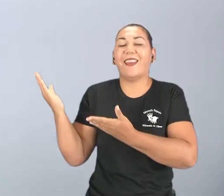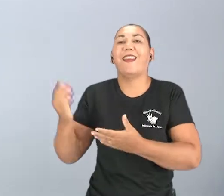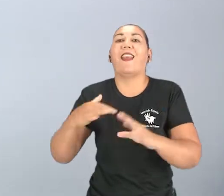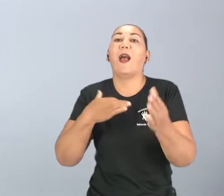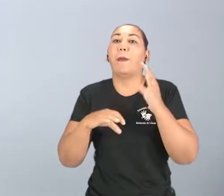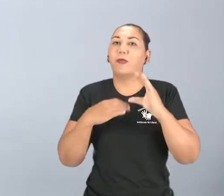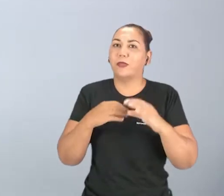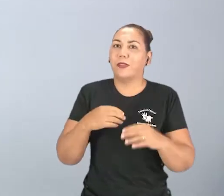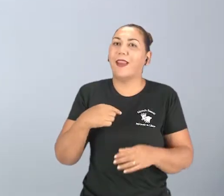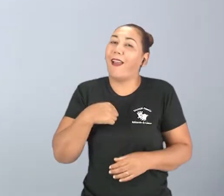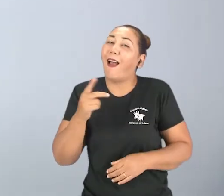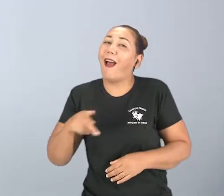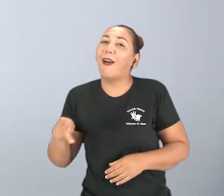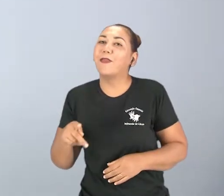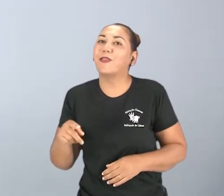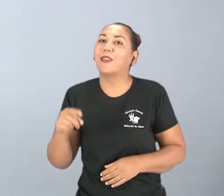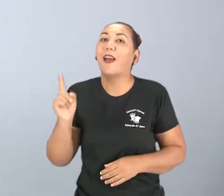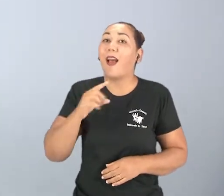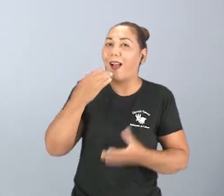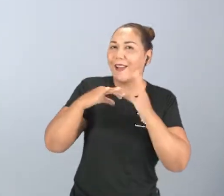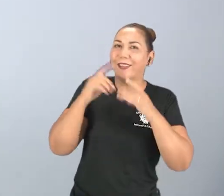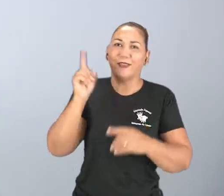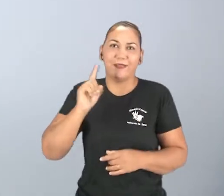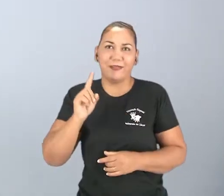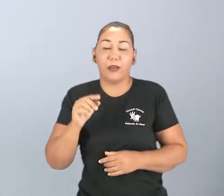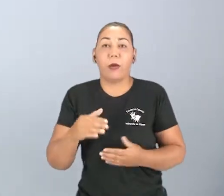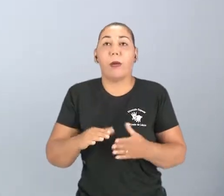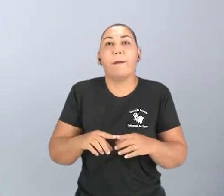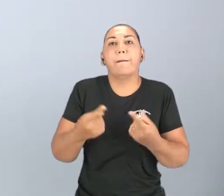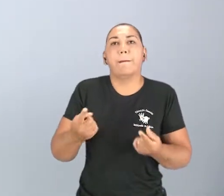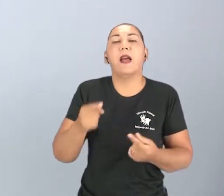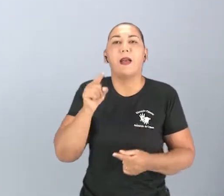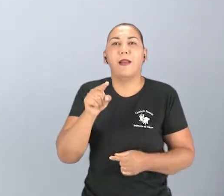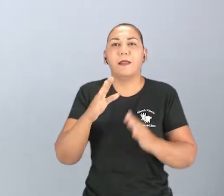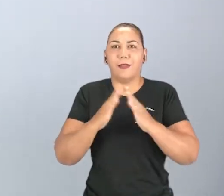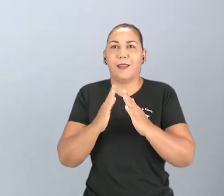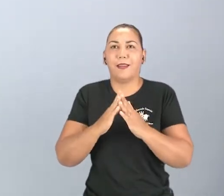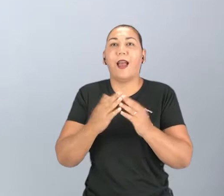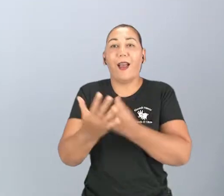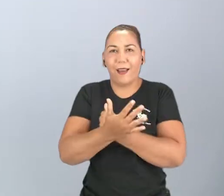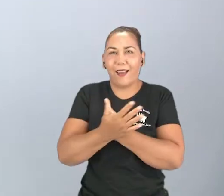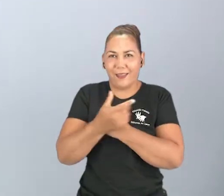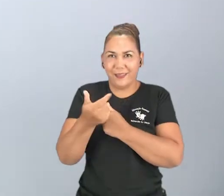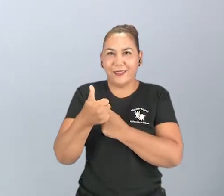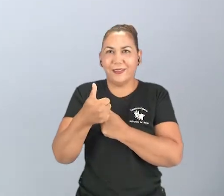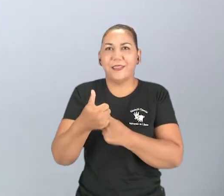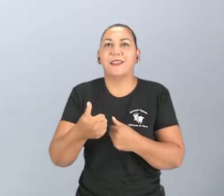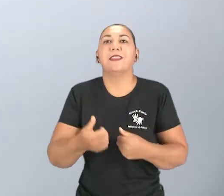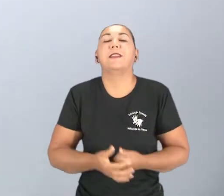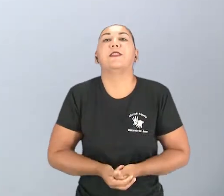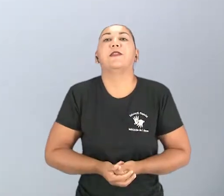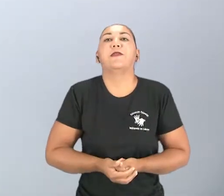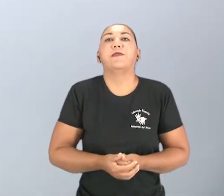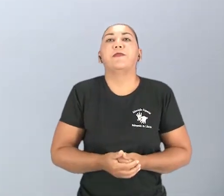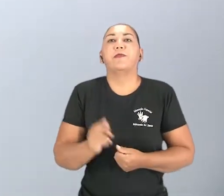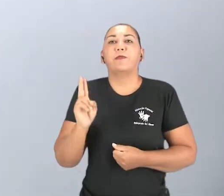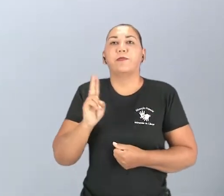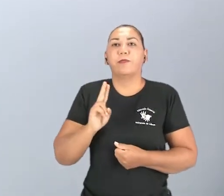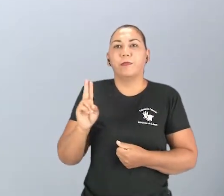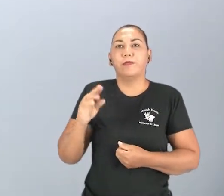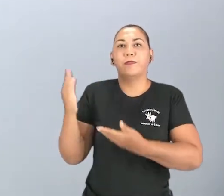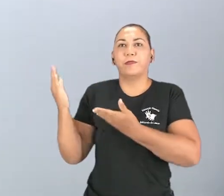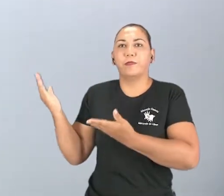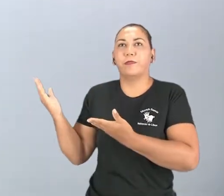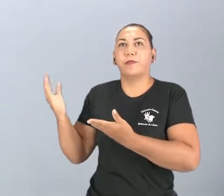cantora, mas eu vou cantar para vocês, tá bom? Vocês aí em casa também me ajudam? Canta comigo, tá bom? Vamos lá? O nome dessa música